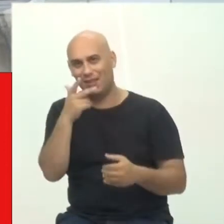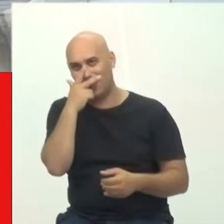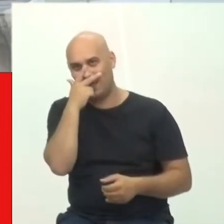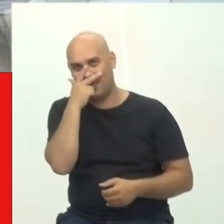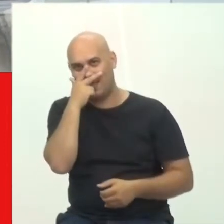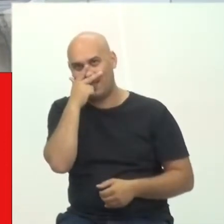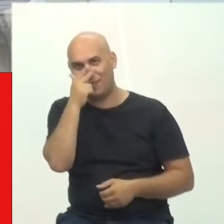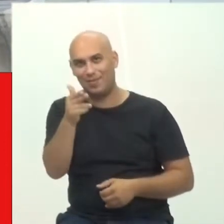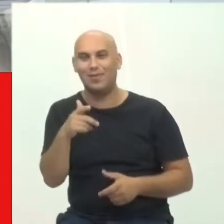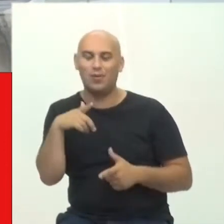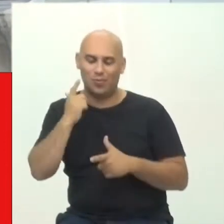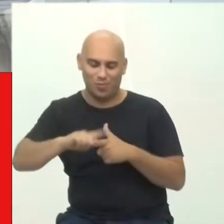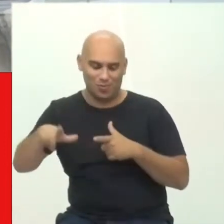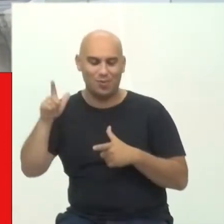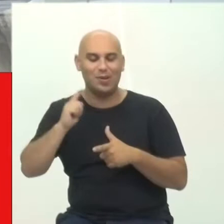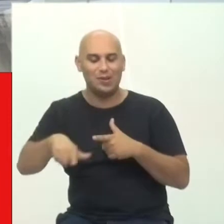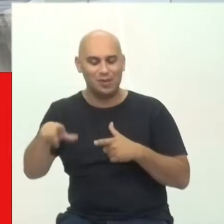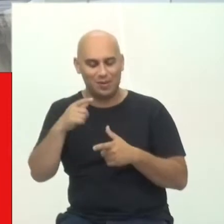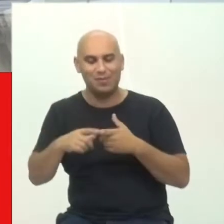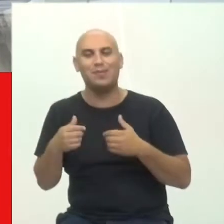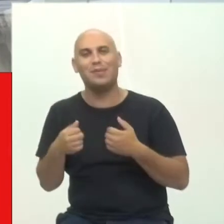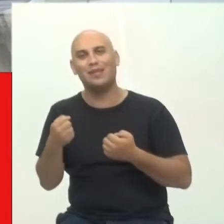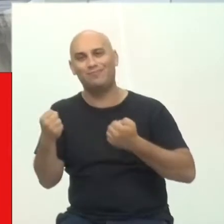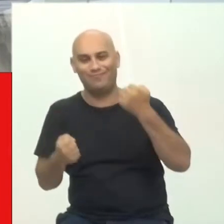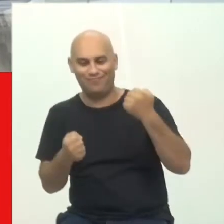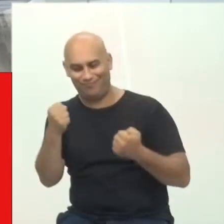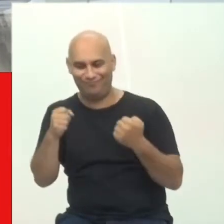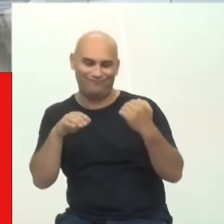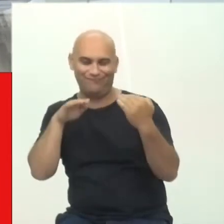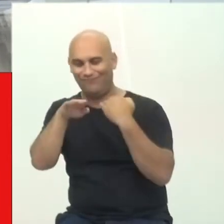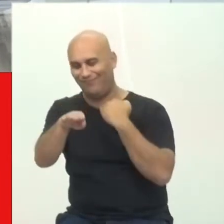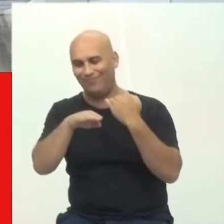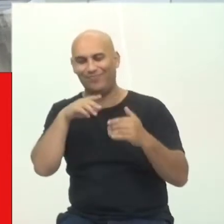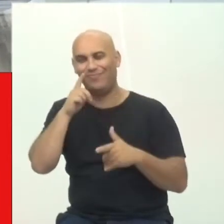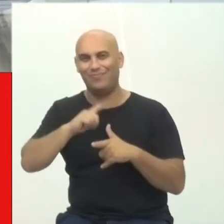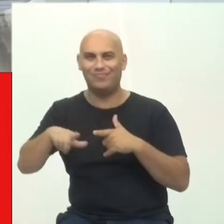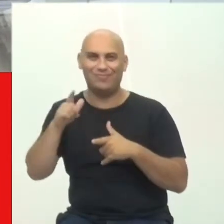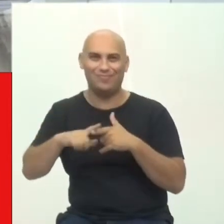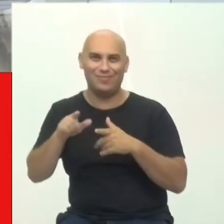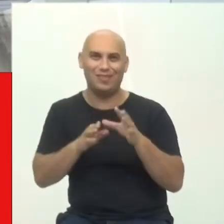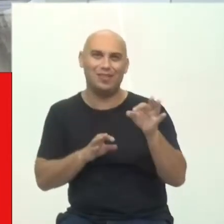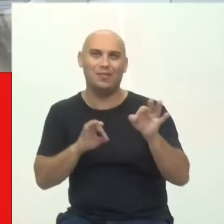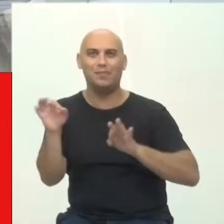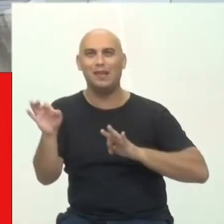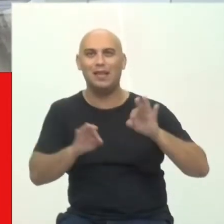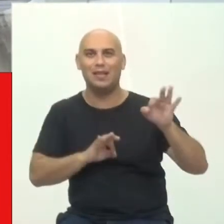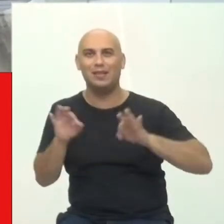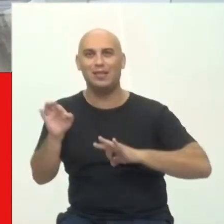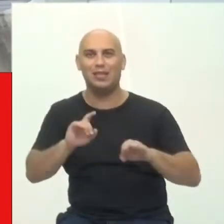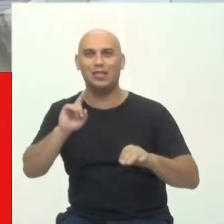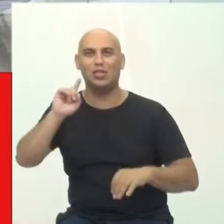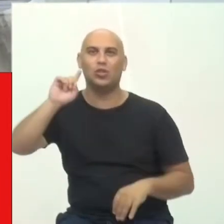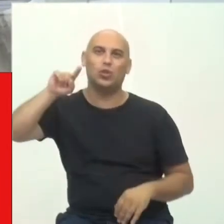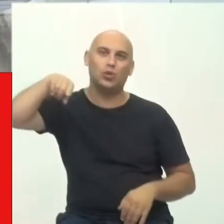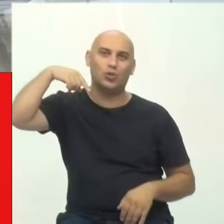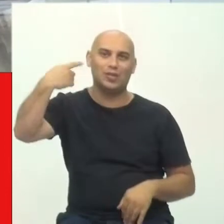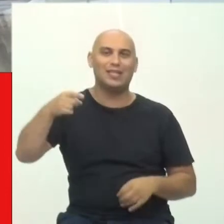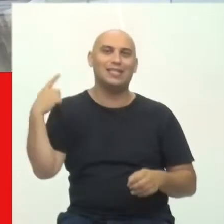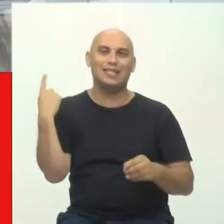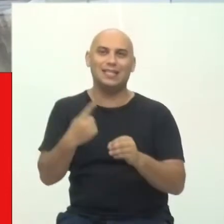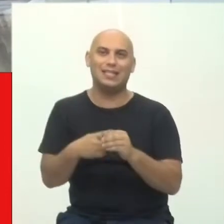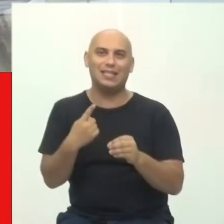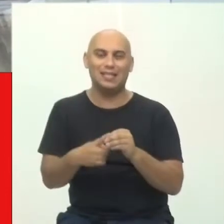muito problemática, né? Não tem esse quesito planejamento que se vê nas grandes e modernas cidades,